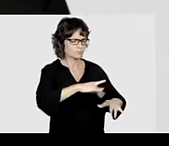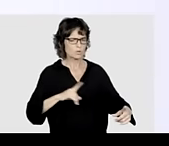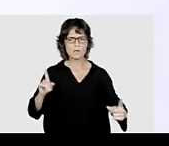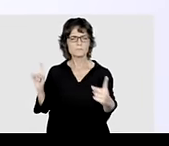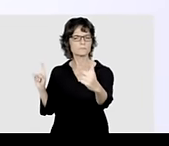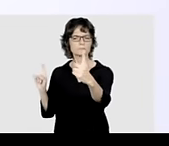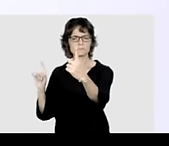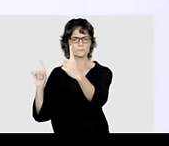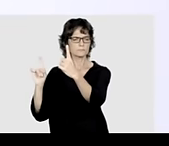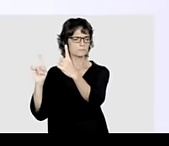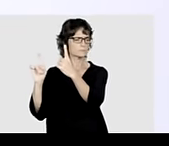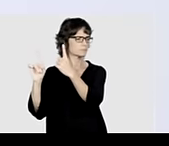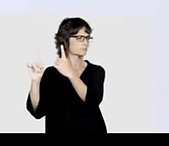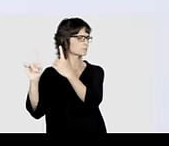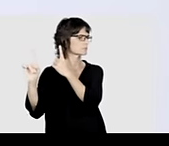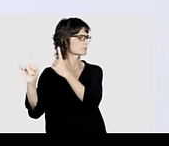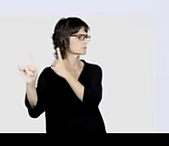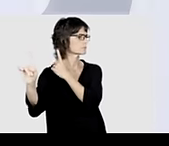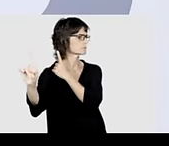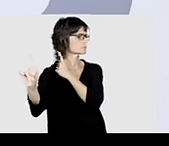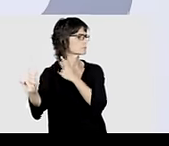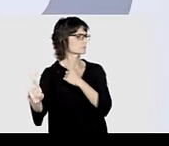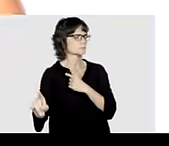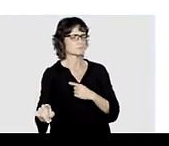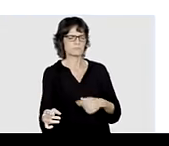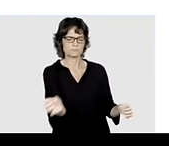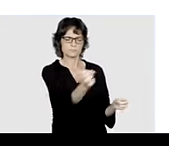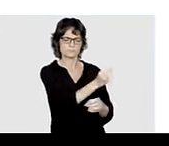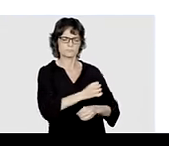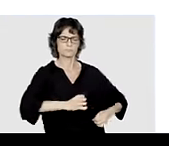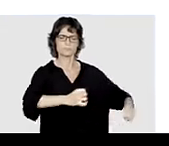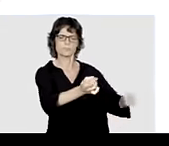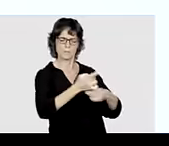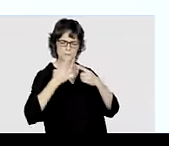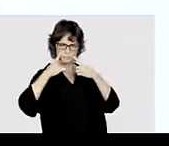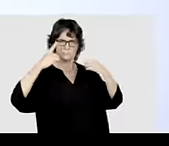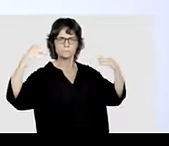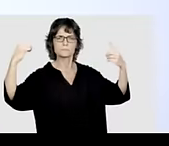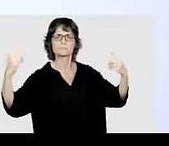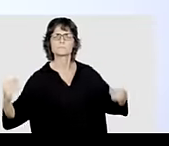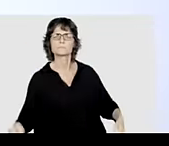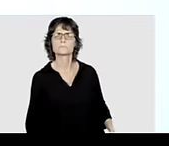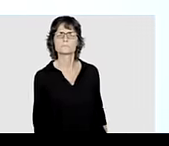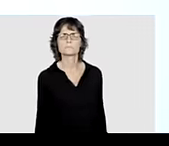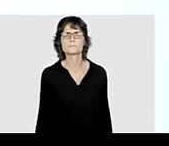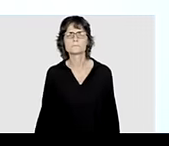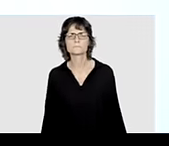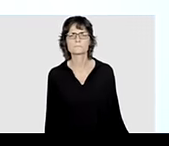lado de ti, de nós, sem sequer o ter